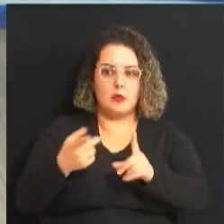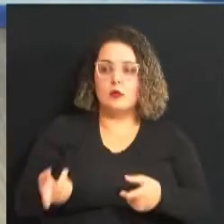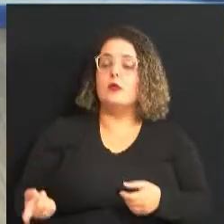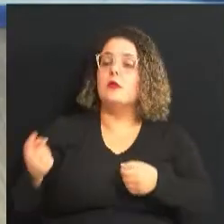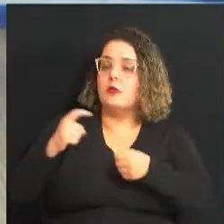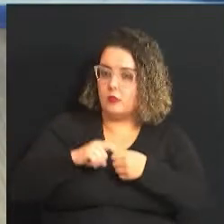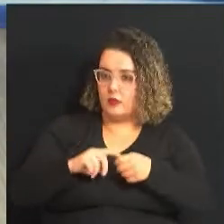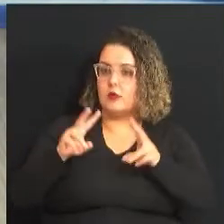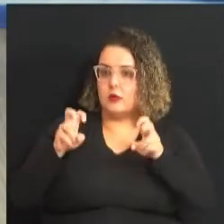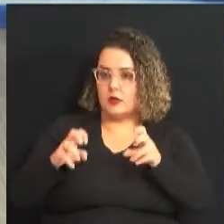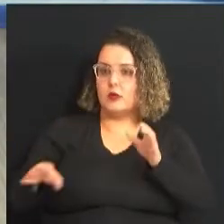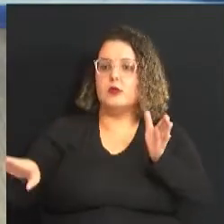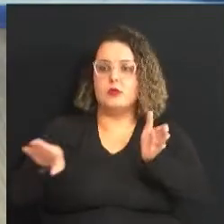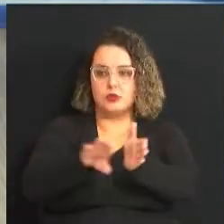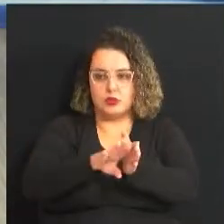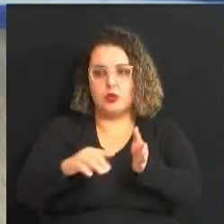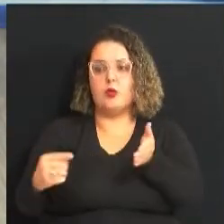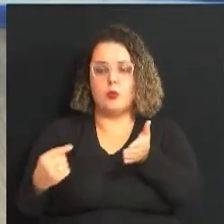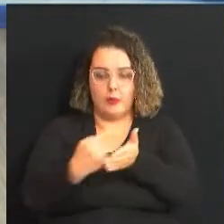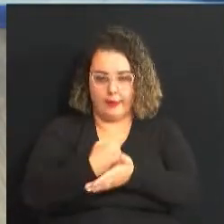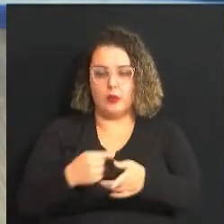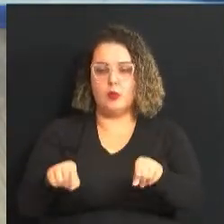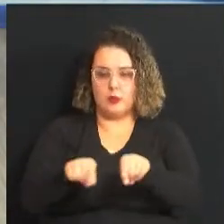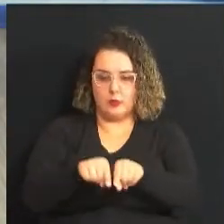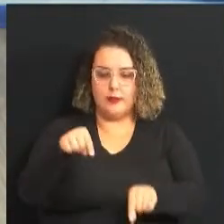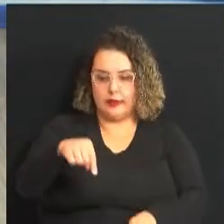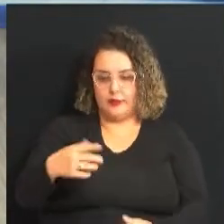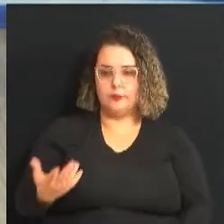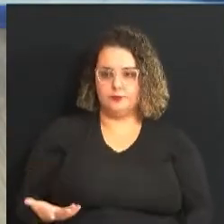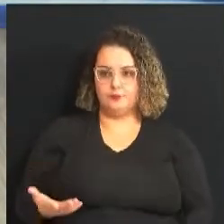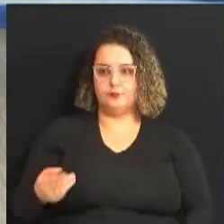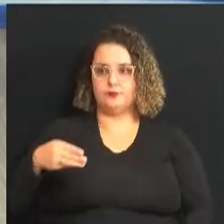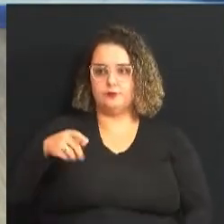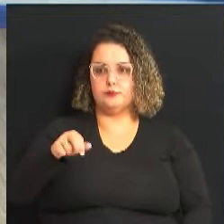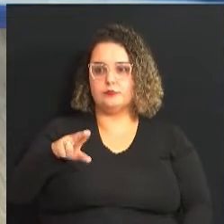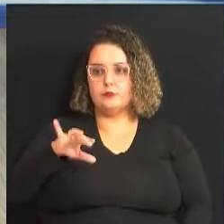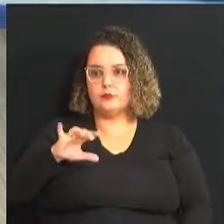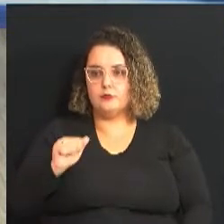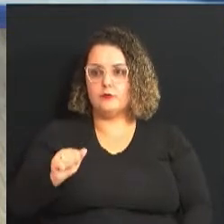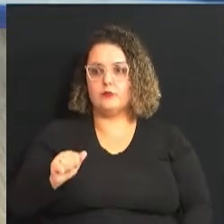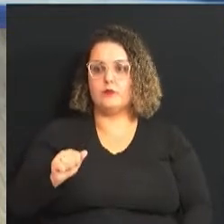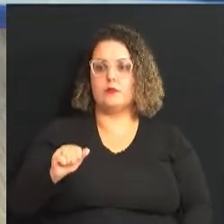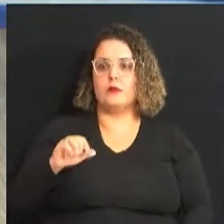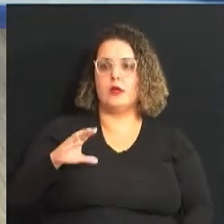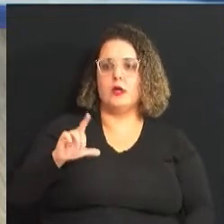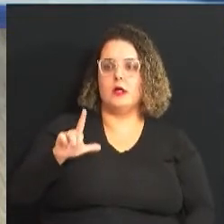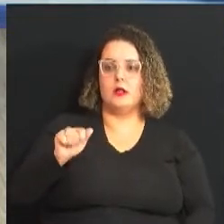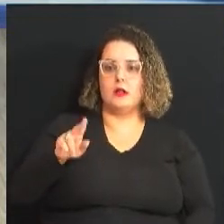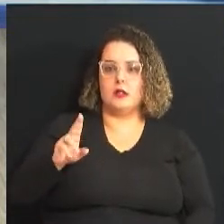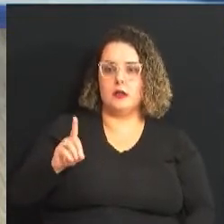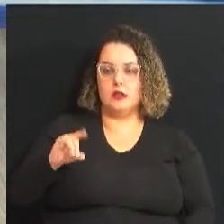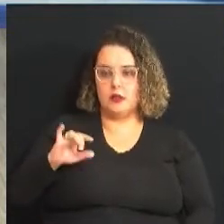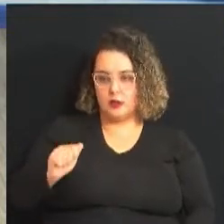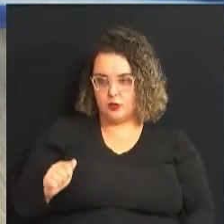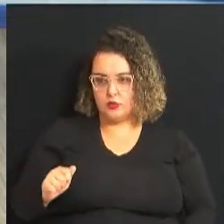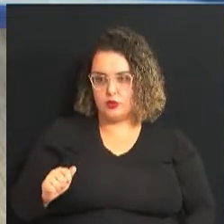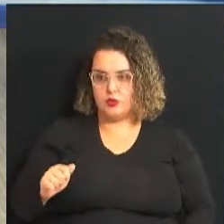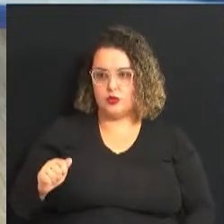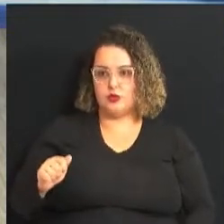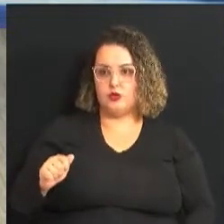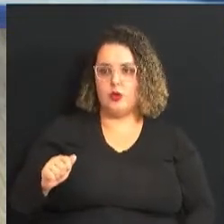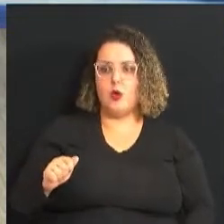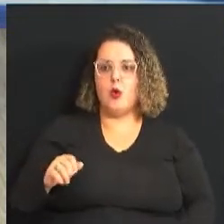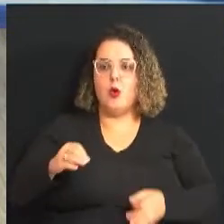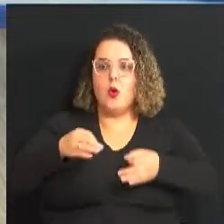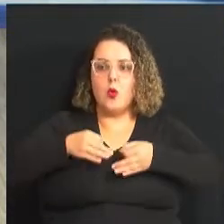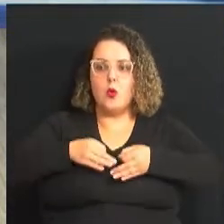é que acabou de chegar mais uma pergunta aqui da Maria Cláudia do Cambuí. A mulher que tem o chamado útero invertido,